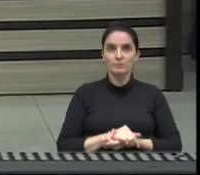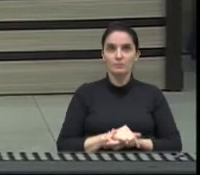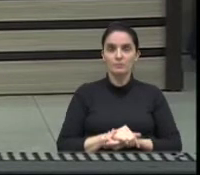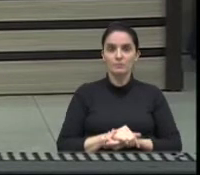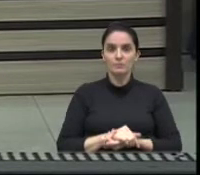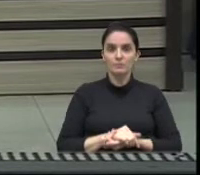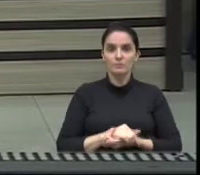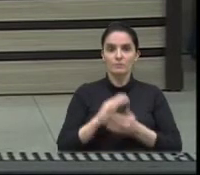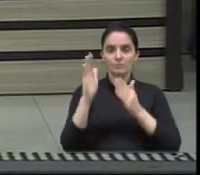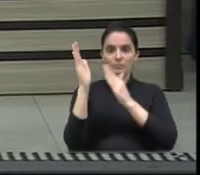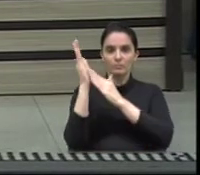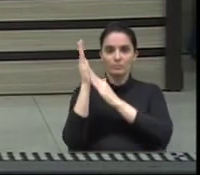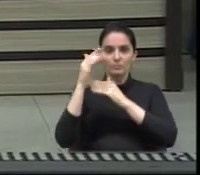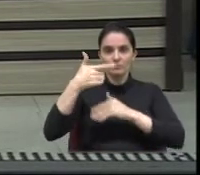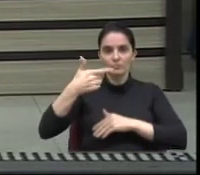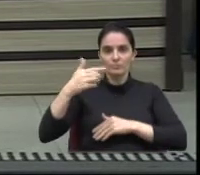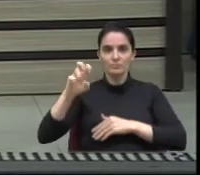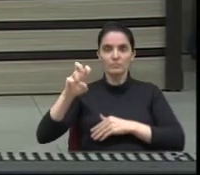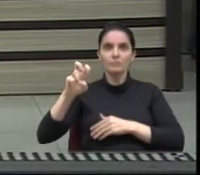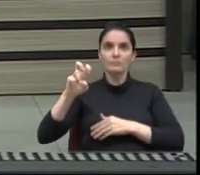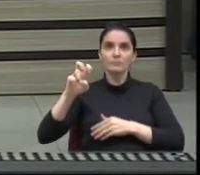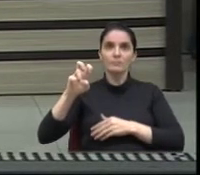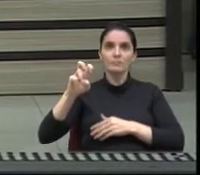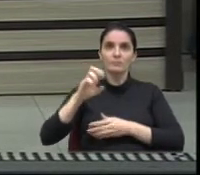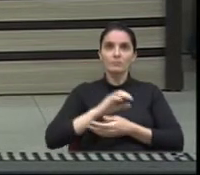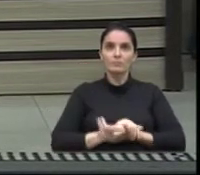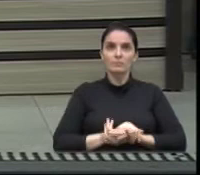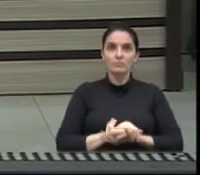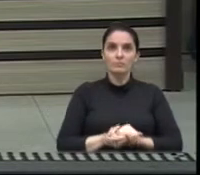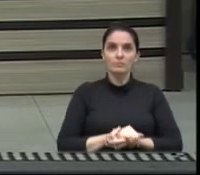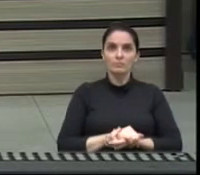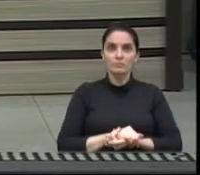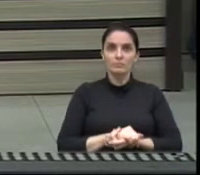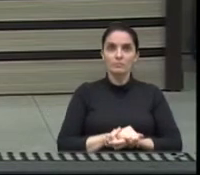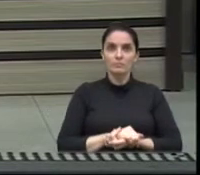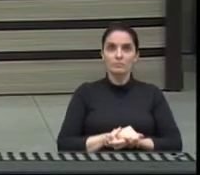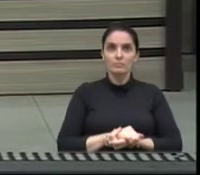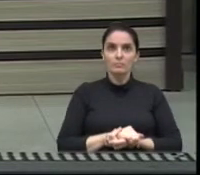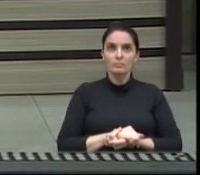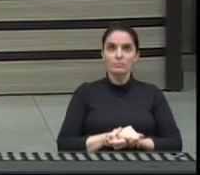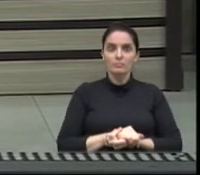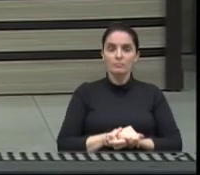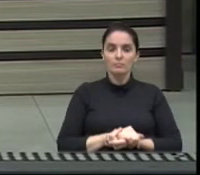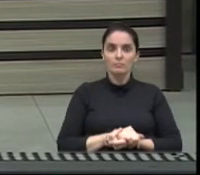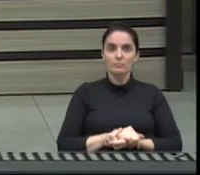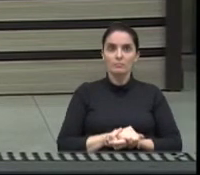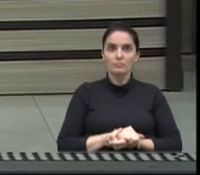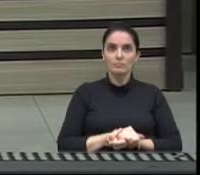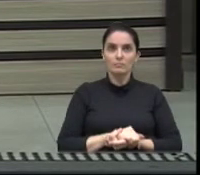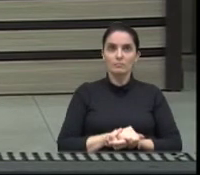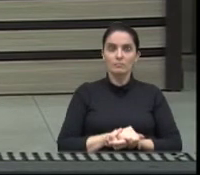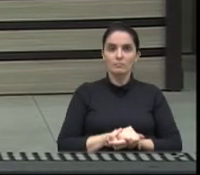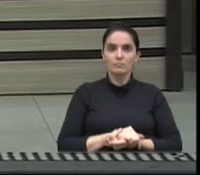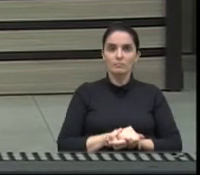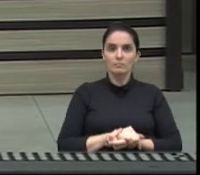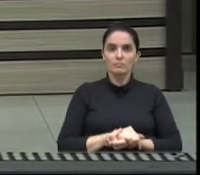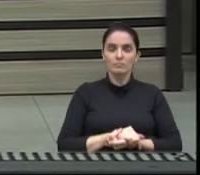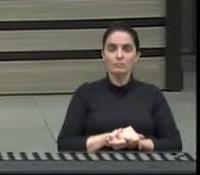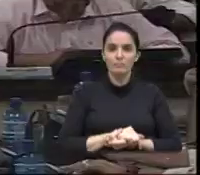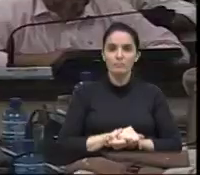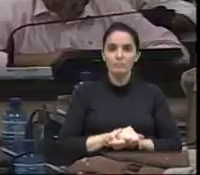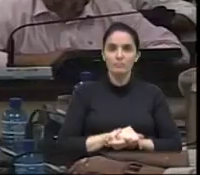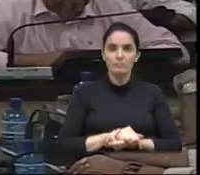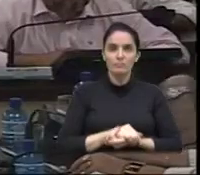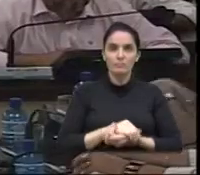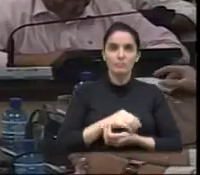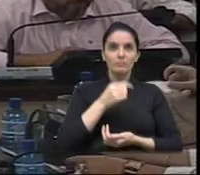Moção de aplauso 25/2017. Questão de ordem, presidente. Estevão. Questão de ordem do vereador Estevão